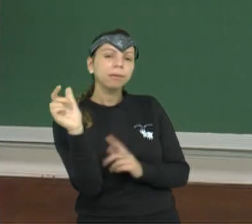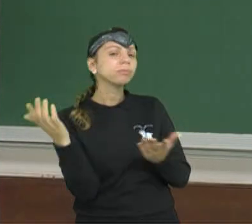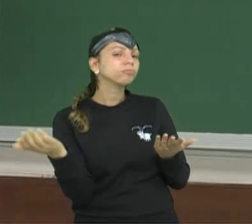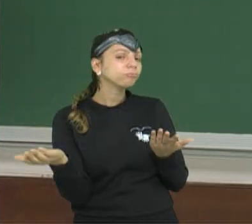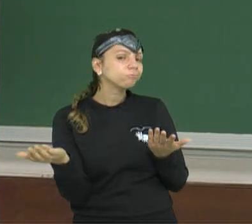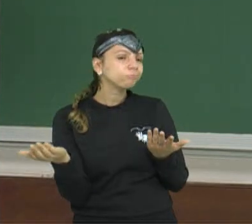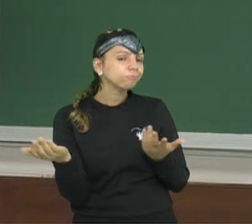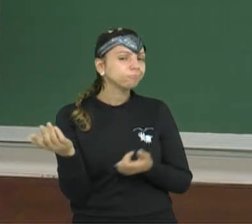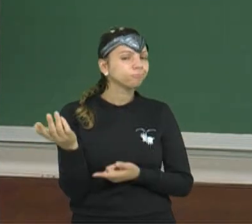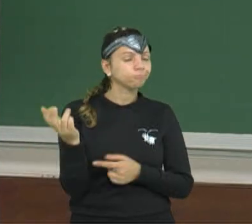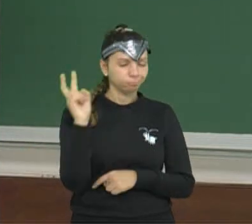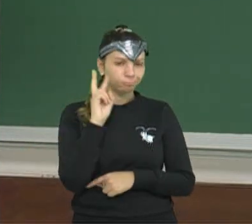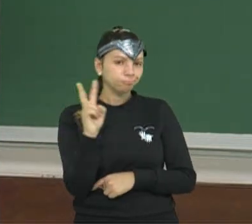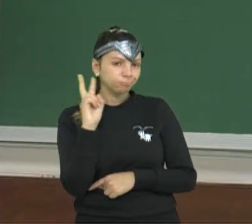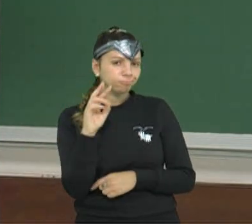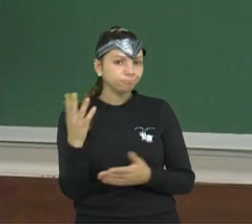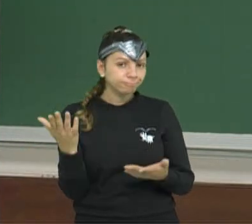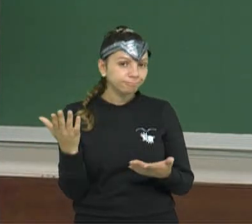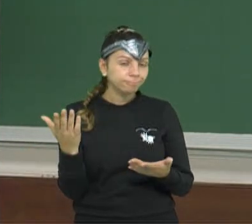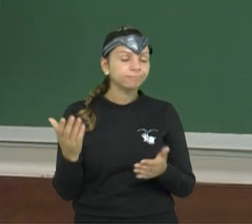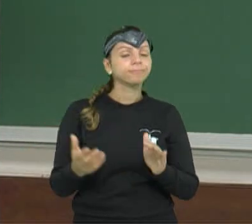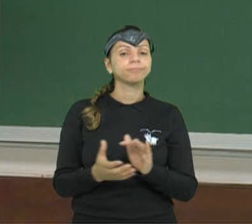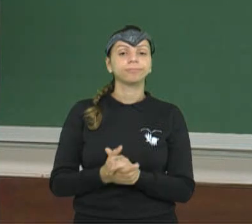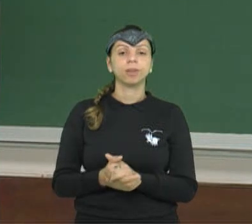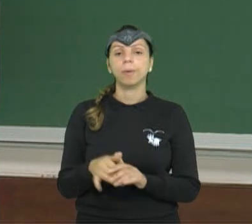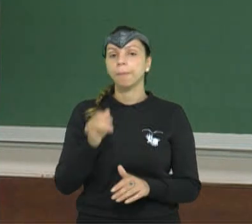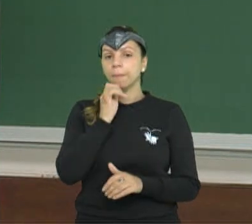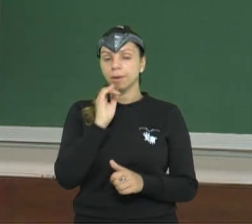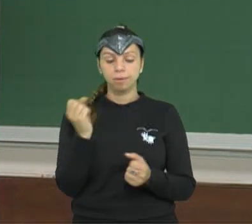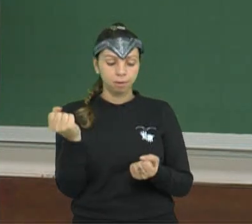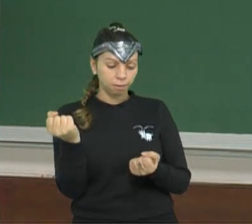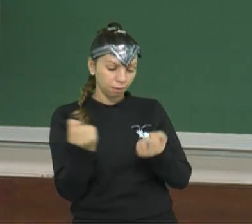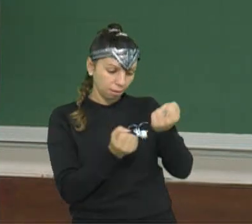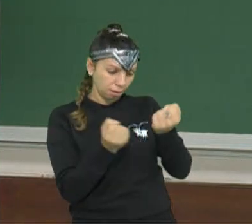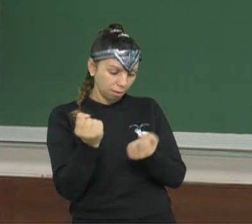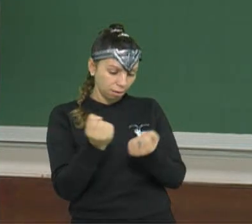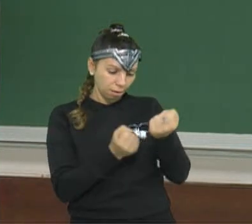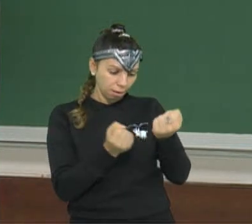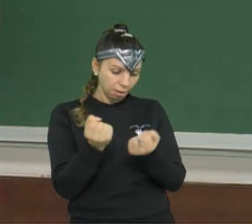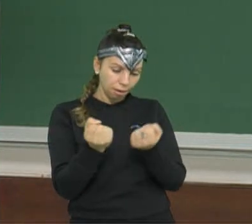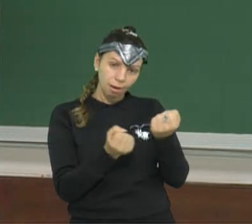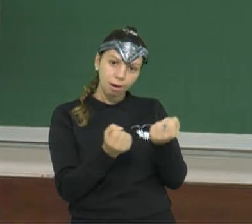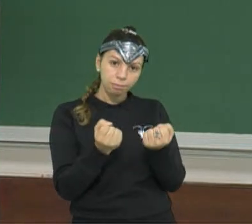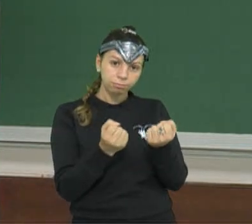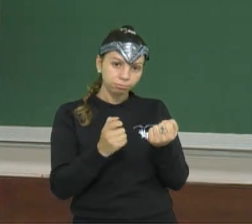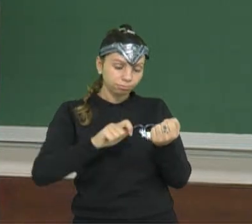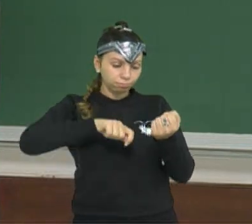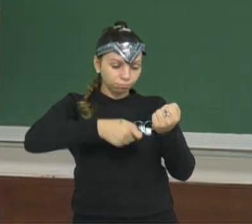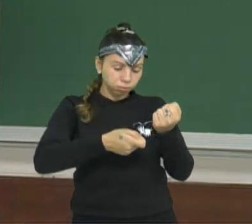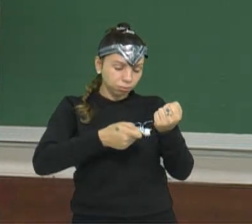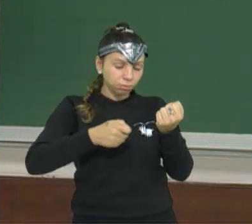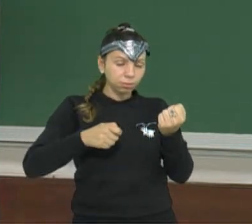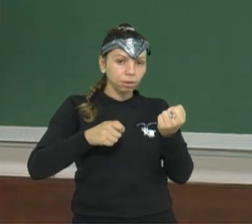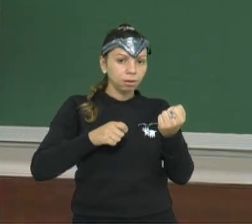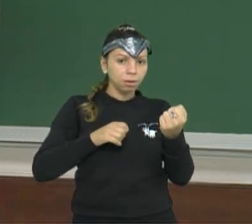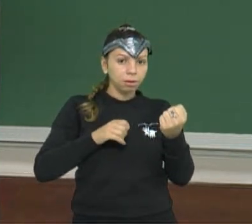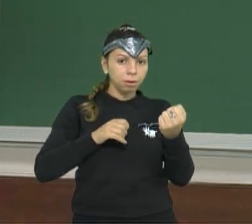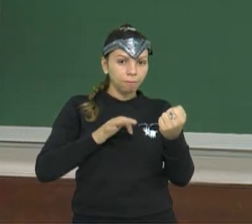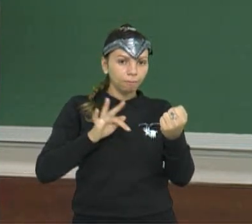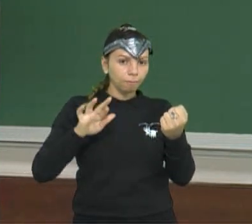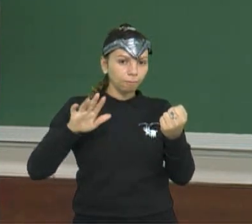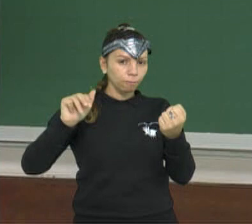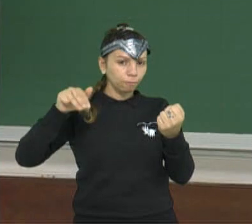onomatopeia? Lembram? Quando o meu carro vai ligar, ele faz aquele sonzinho, vrum, vrum.